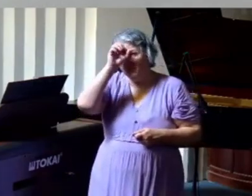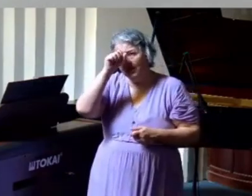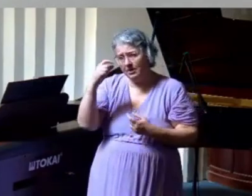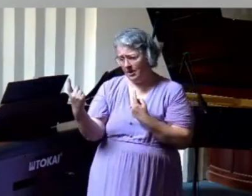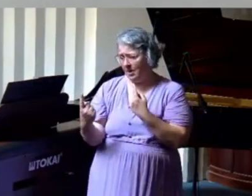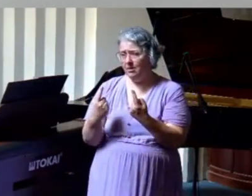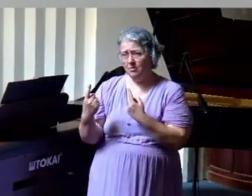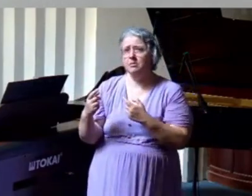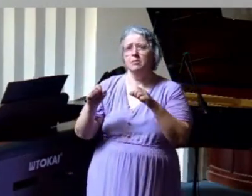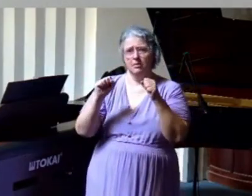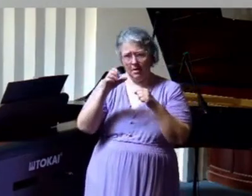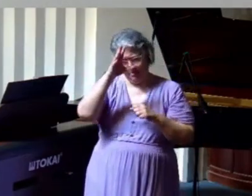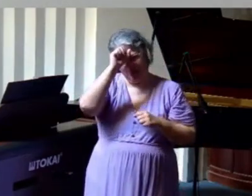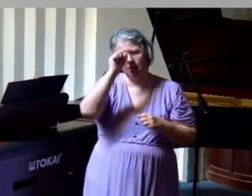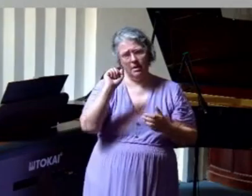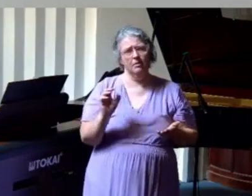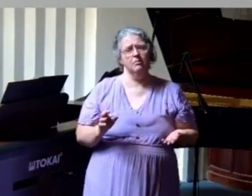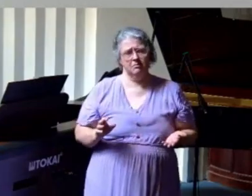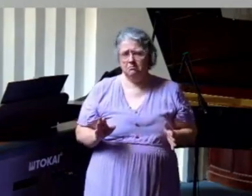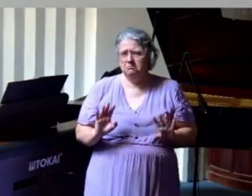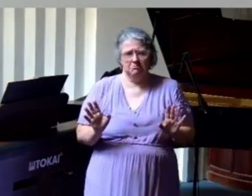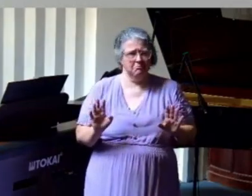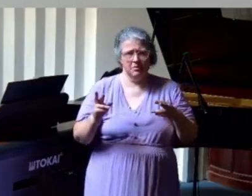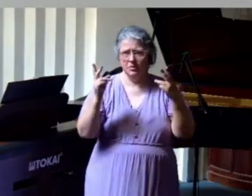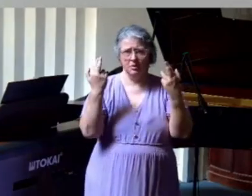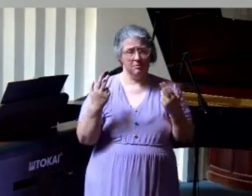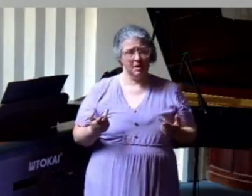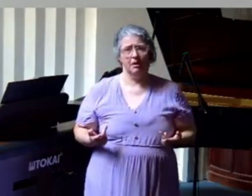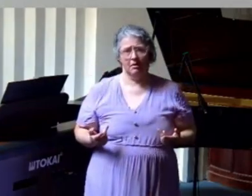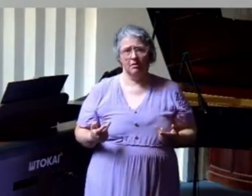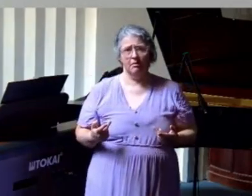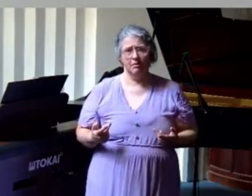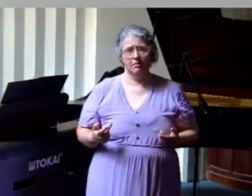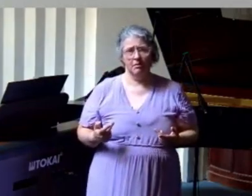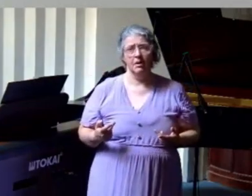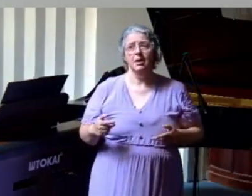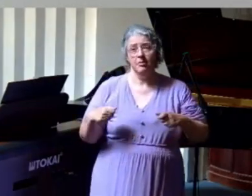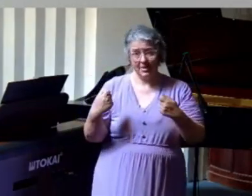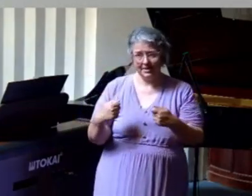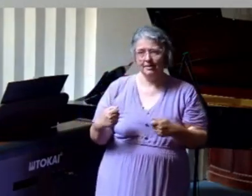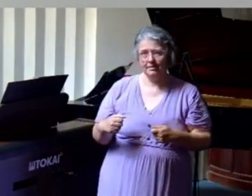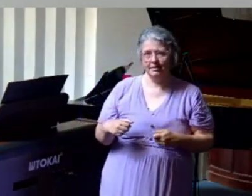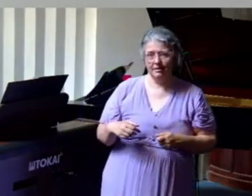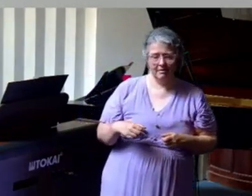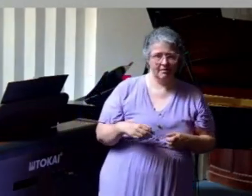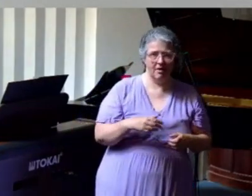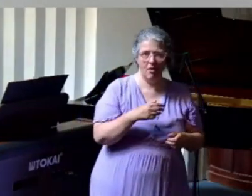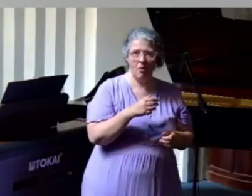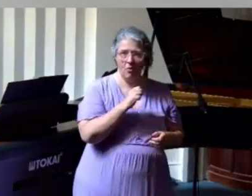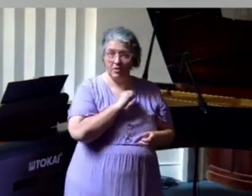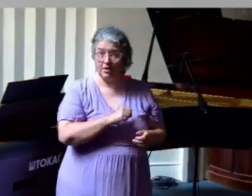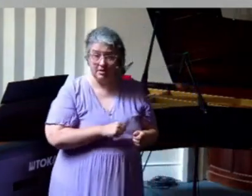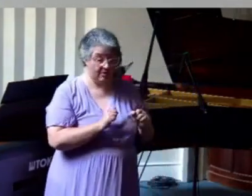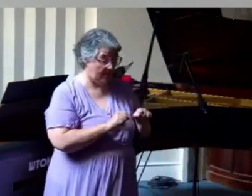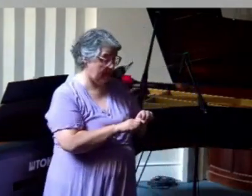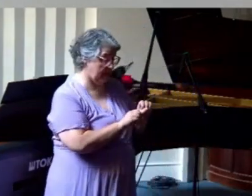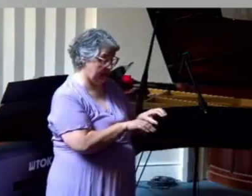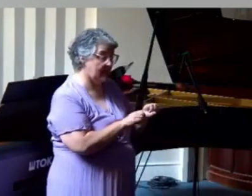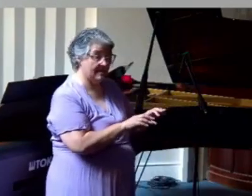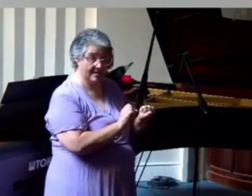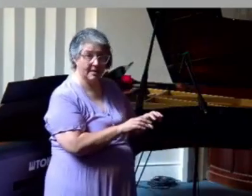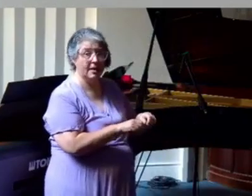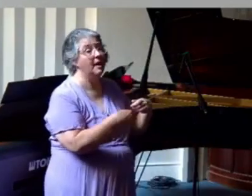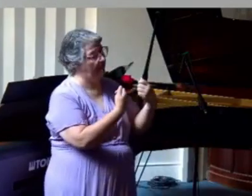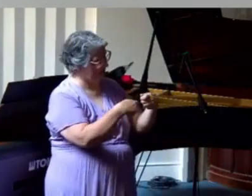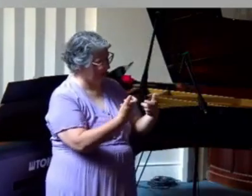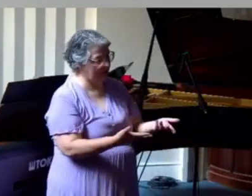é errado o que Joiada fez ensinando os caminhos a Joás? Não, não é. A Bíblia fala que nós temos muitos